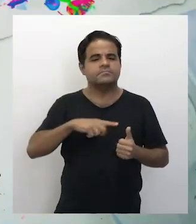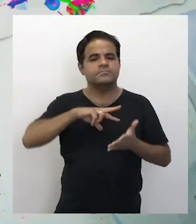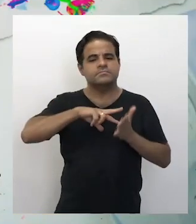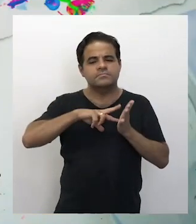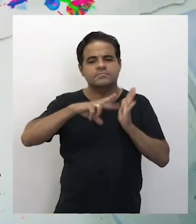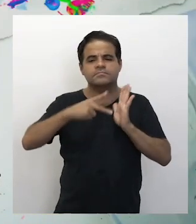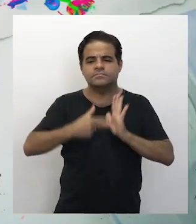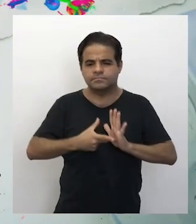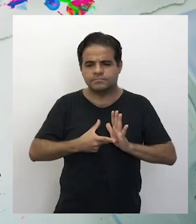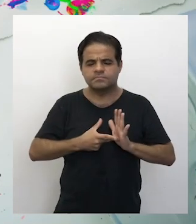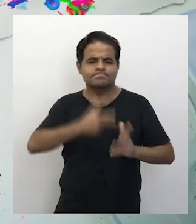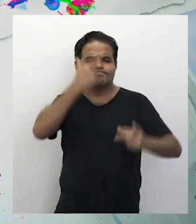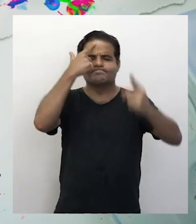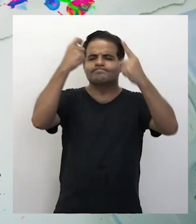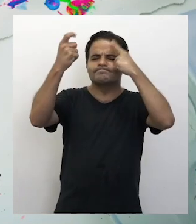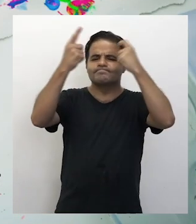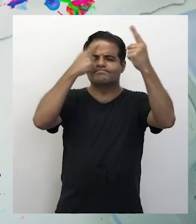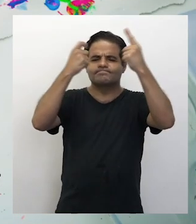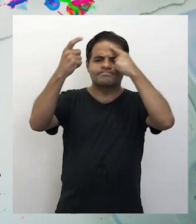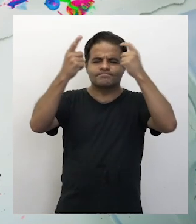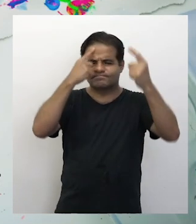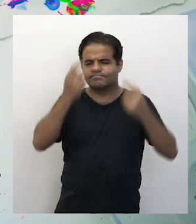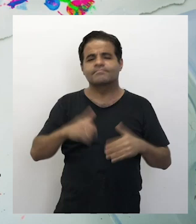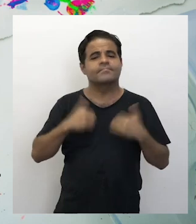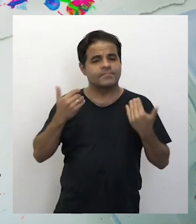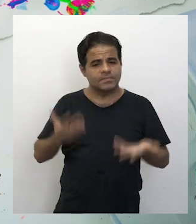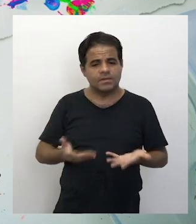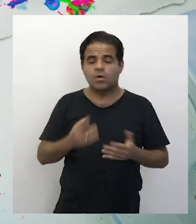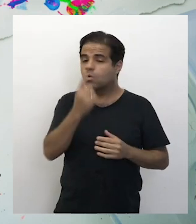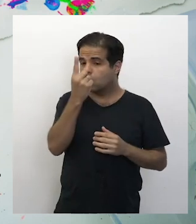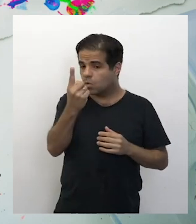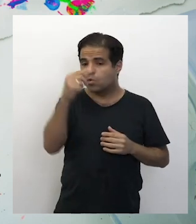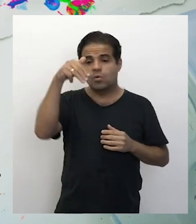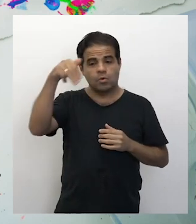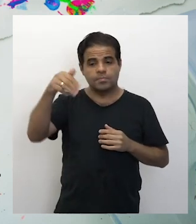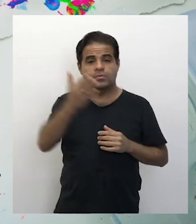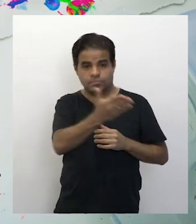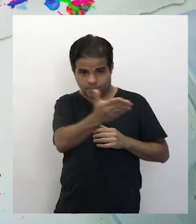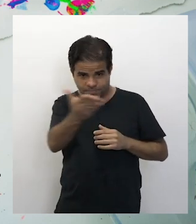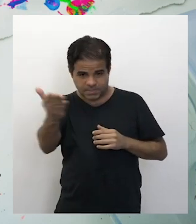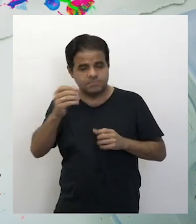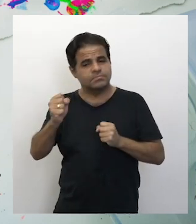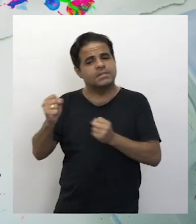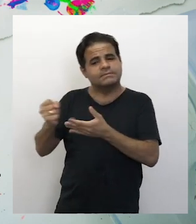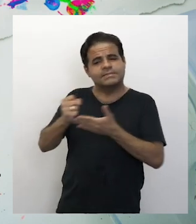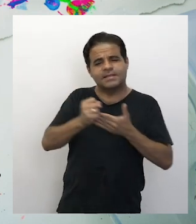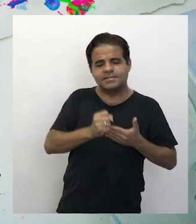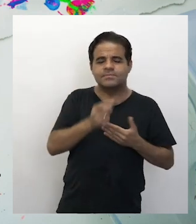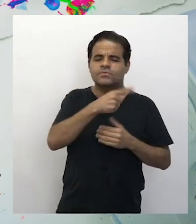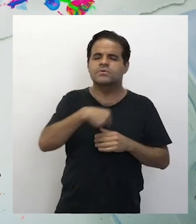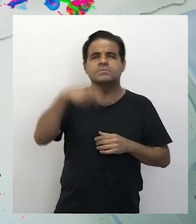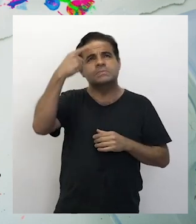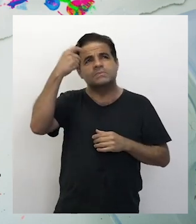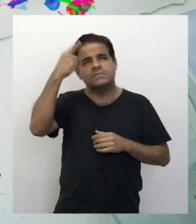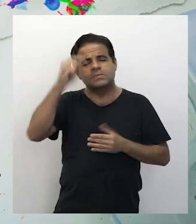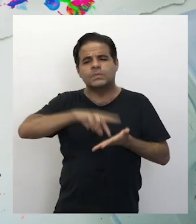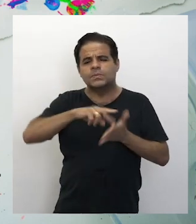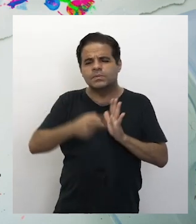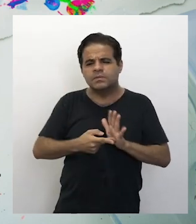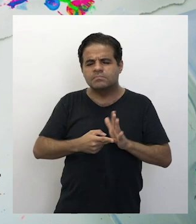significa criatividade, né? O que significa? Vamos deixar um minuto para vocês trazerem para a gente aí o que